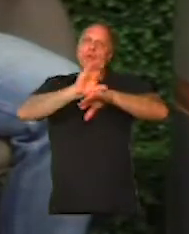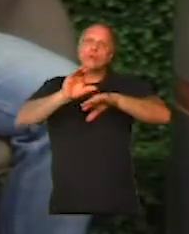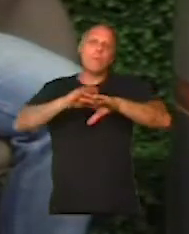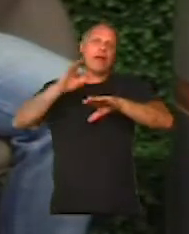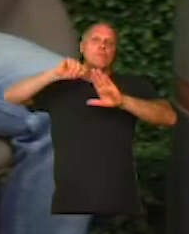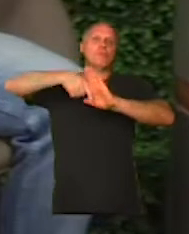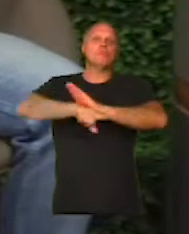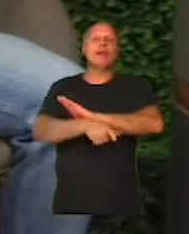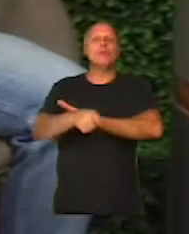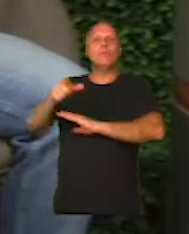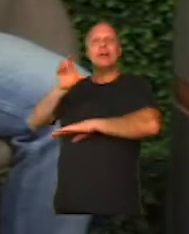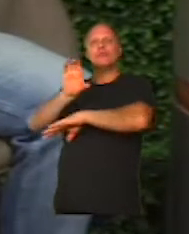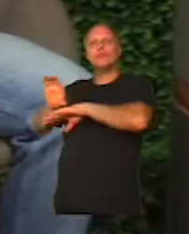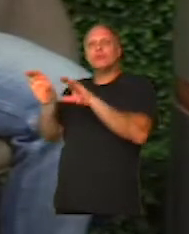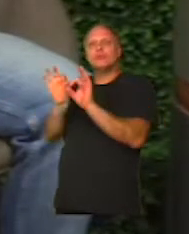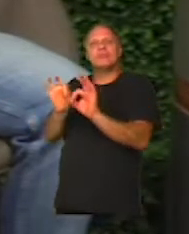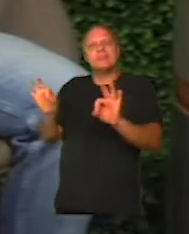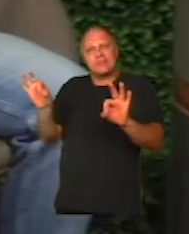mas poder